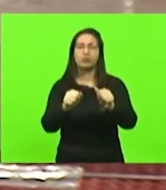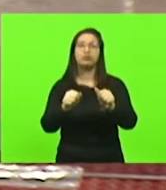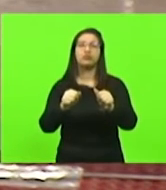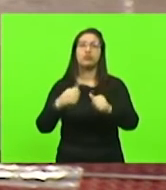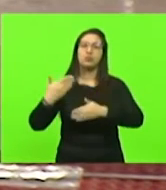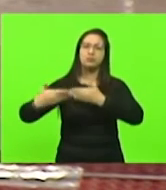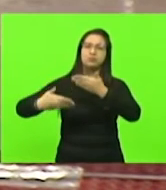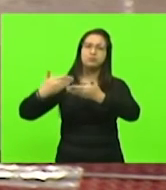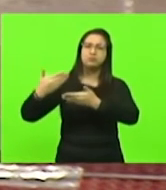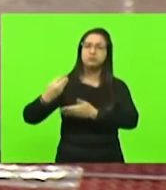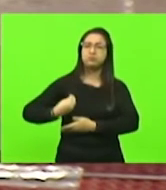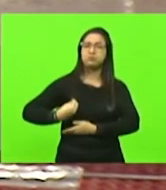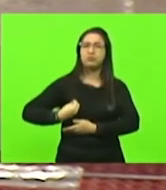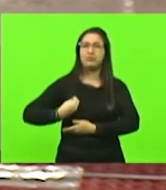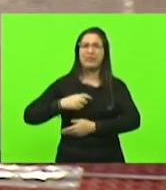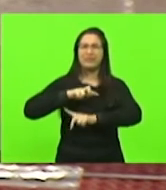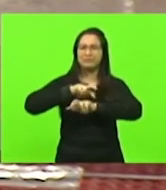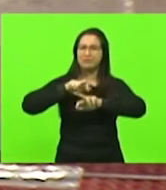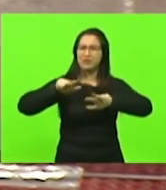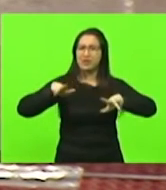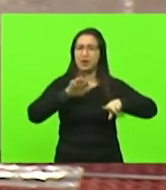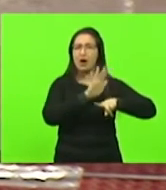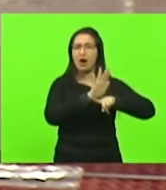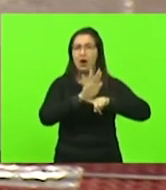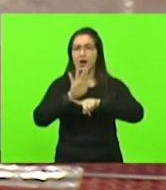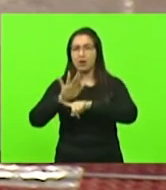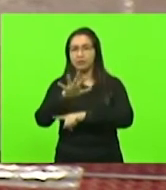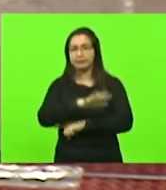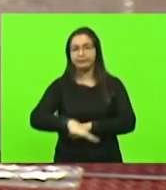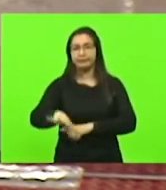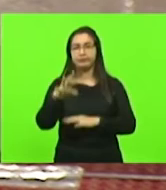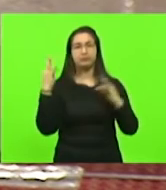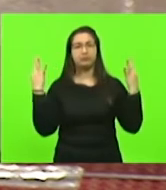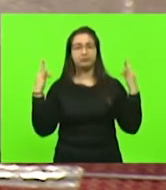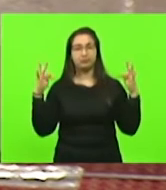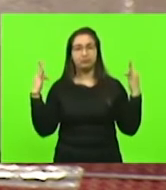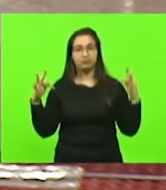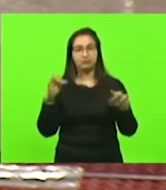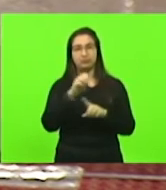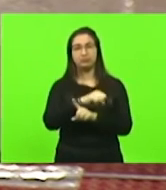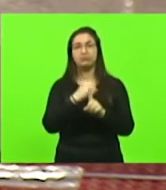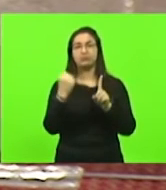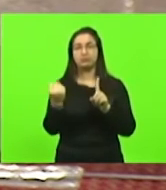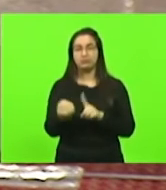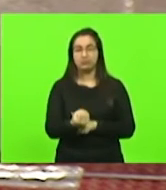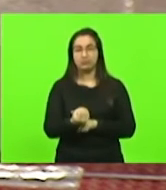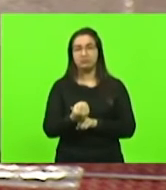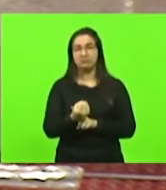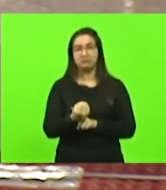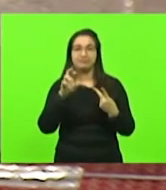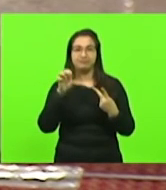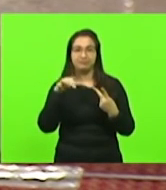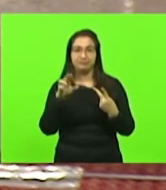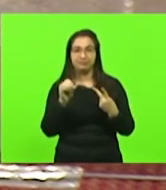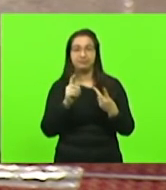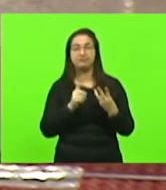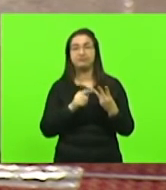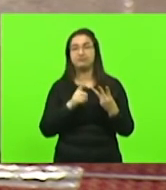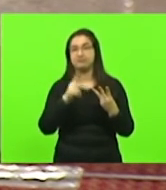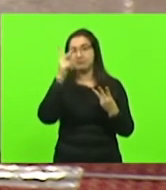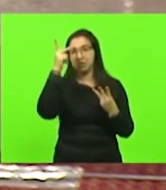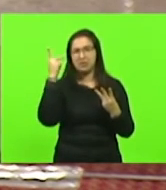hein as inúmeras contribuições para a área do Turismo área social enfim o nome Digno